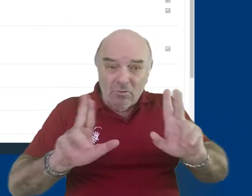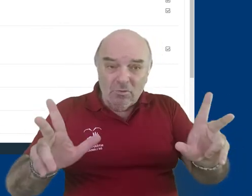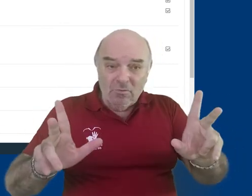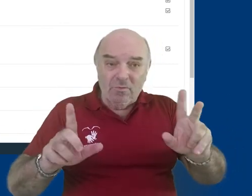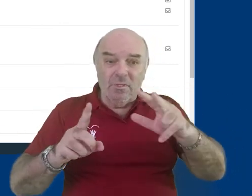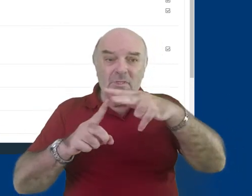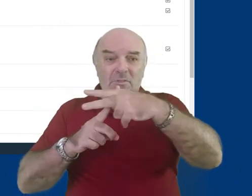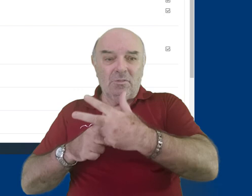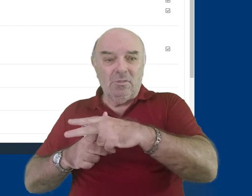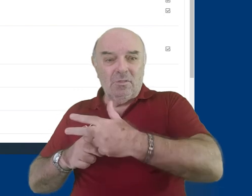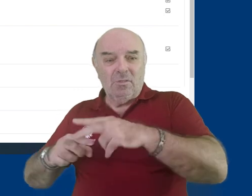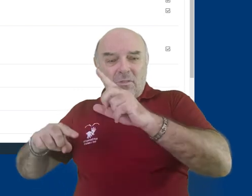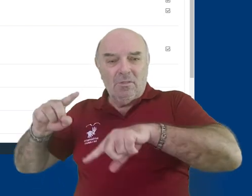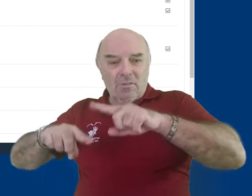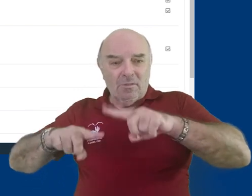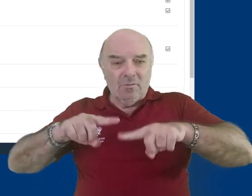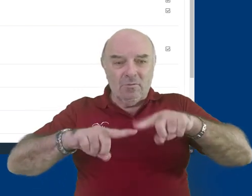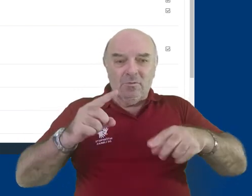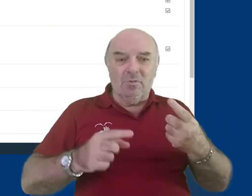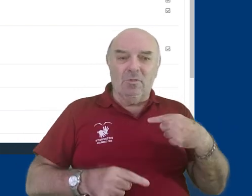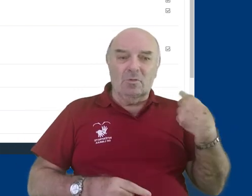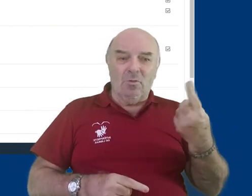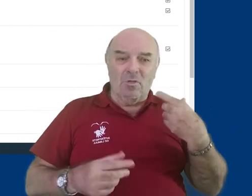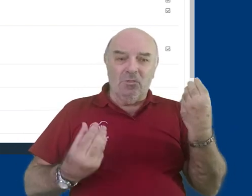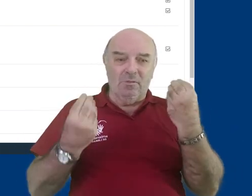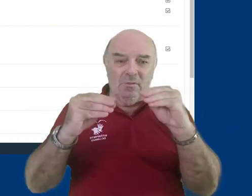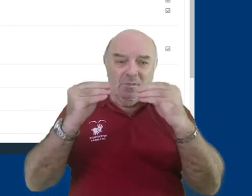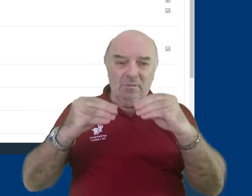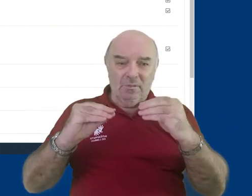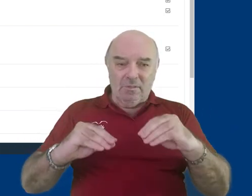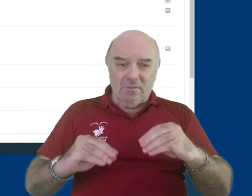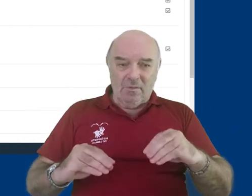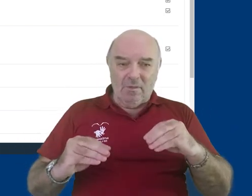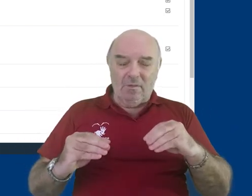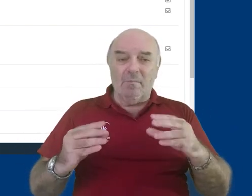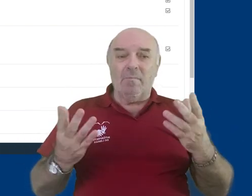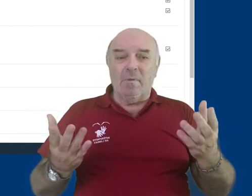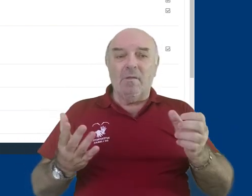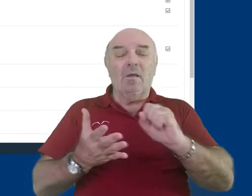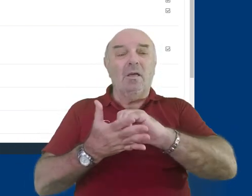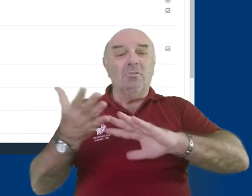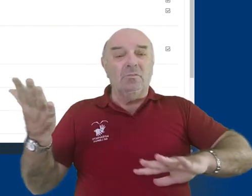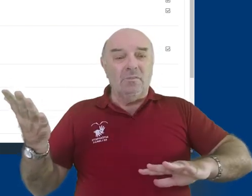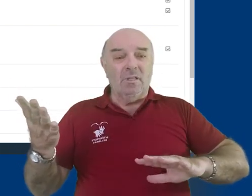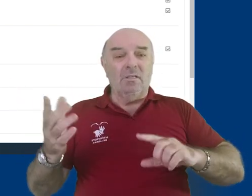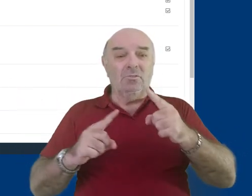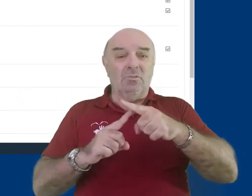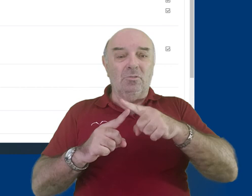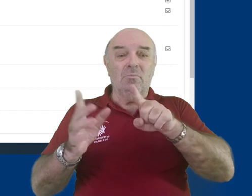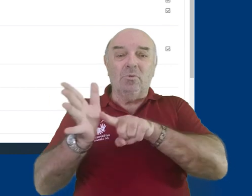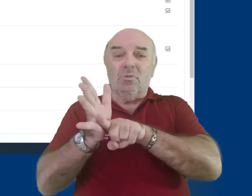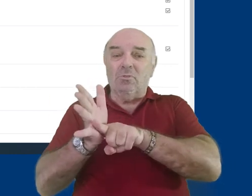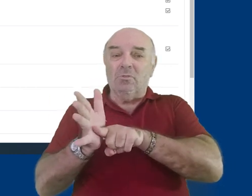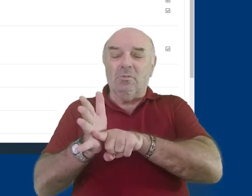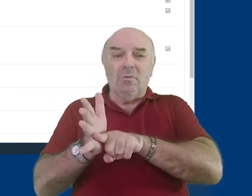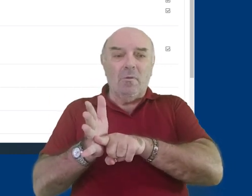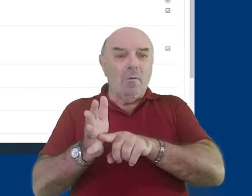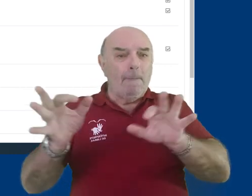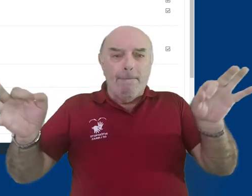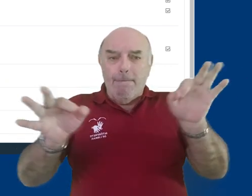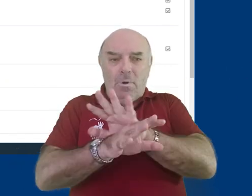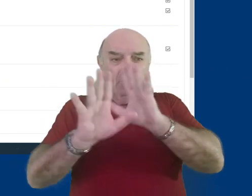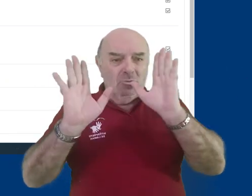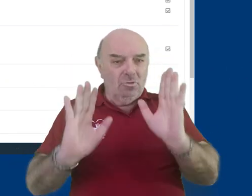criado. Agora fica o aviso. Diferente dos outros recursos e atividades que inserimos até o